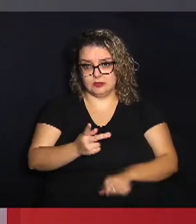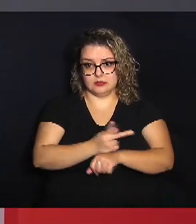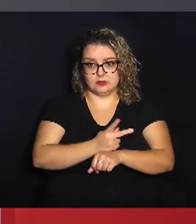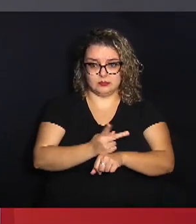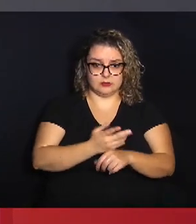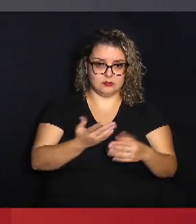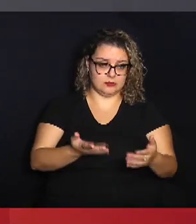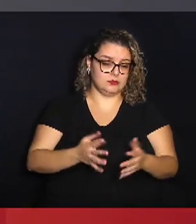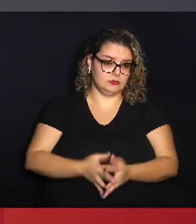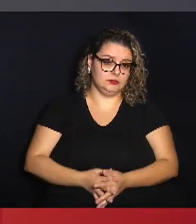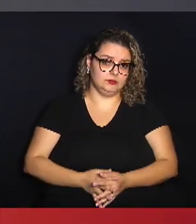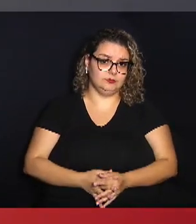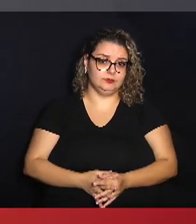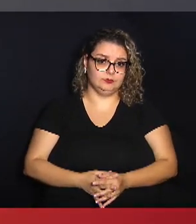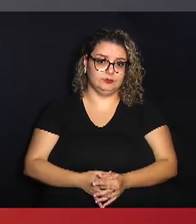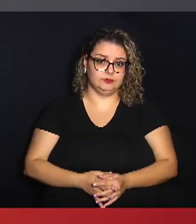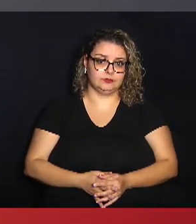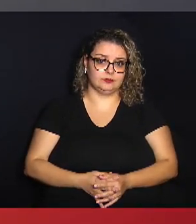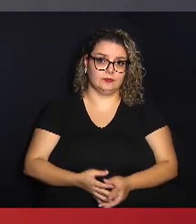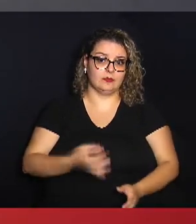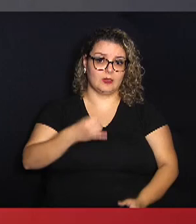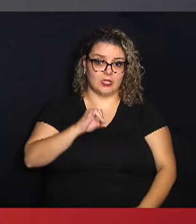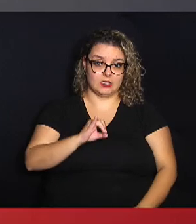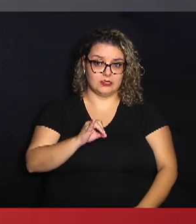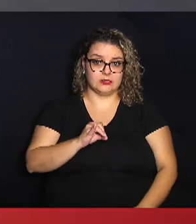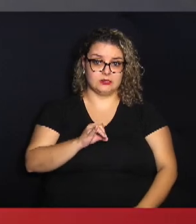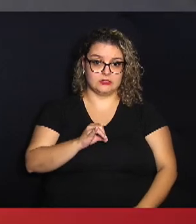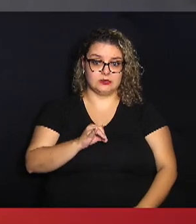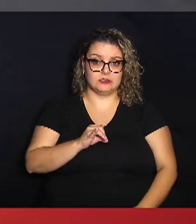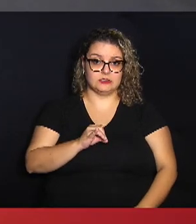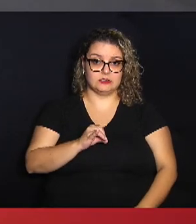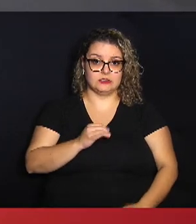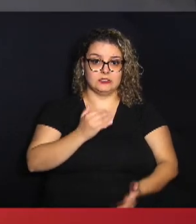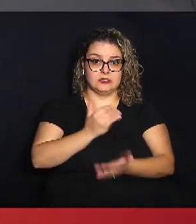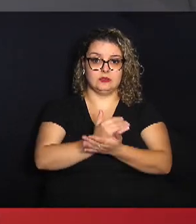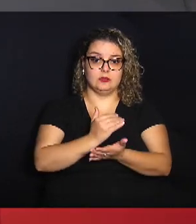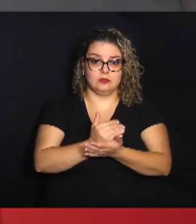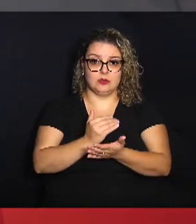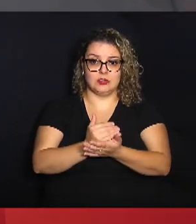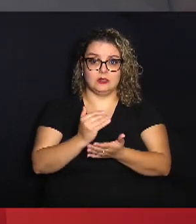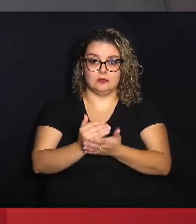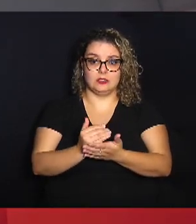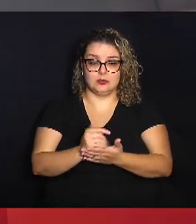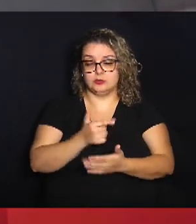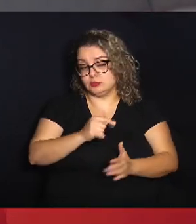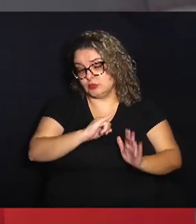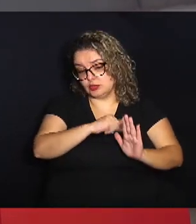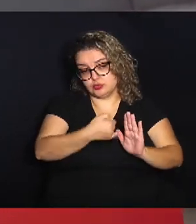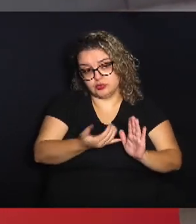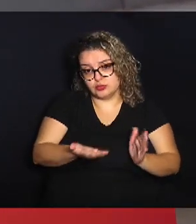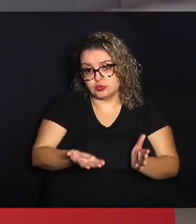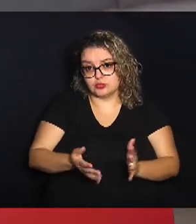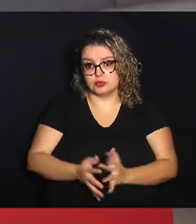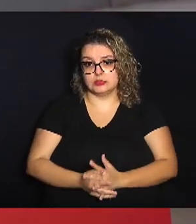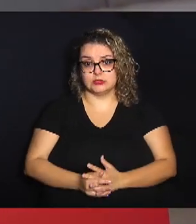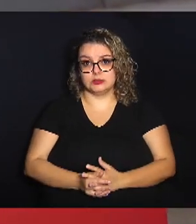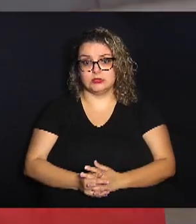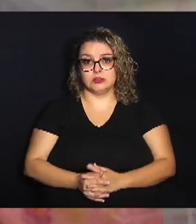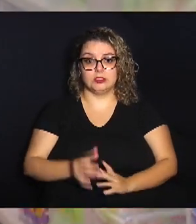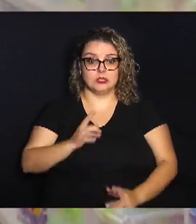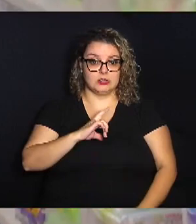isso. Se você tem um produto que parcelado sem juros, porque a gente tem